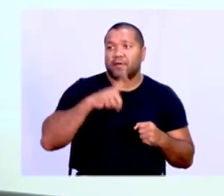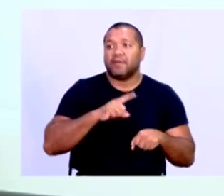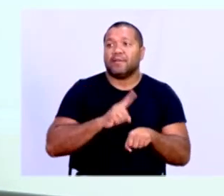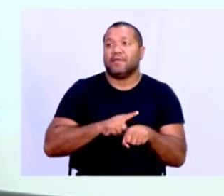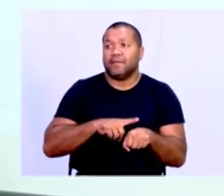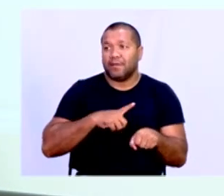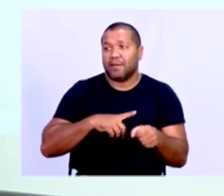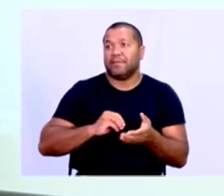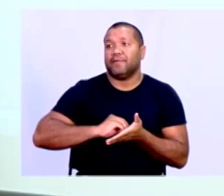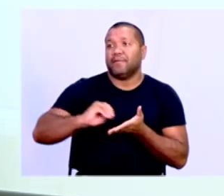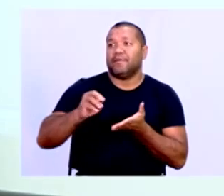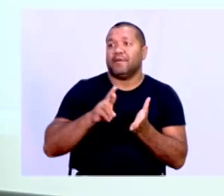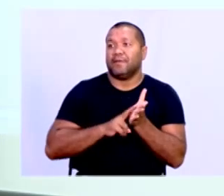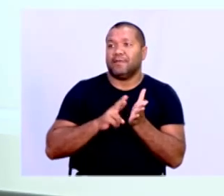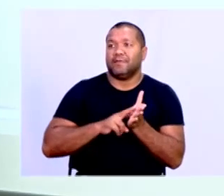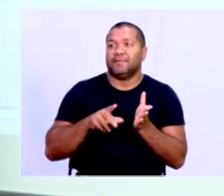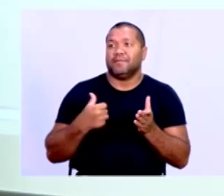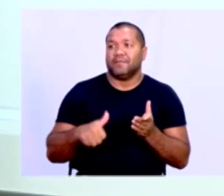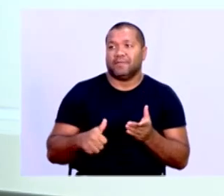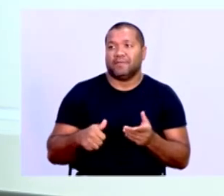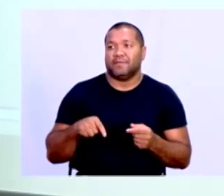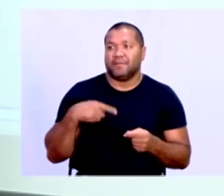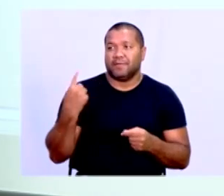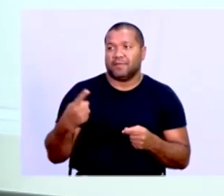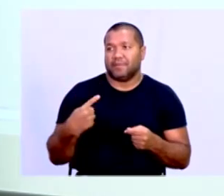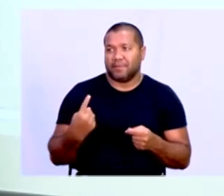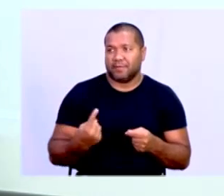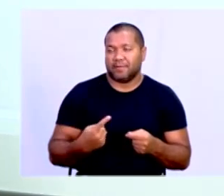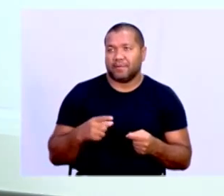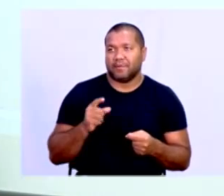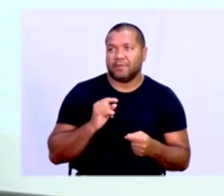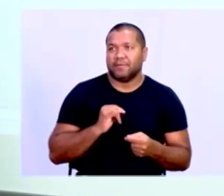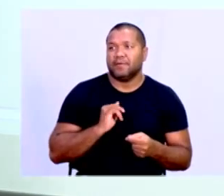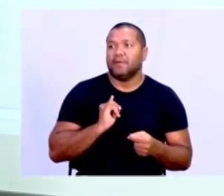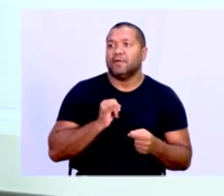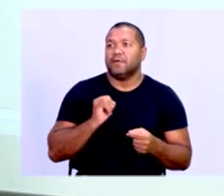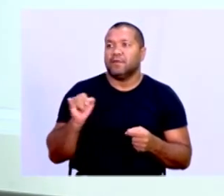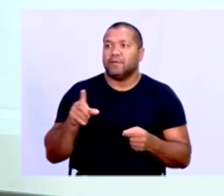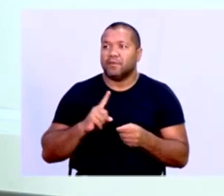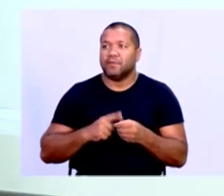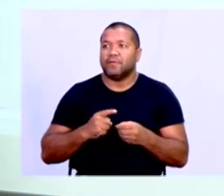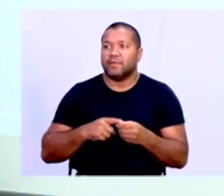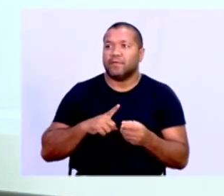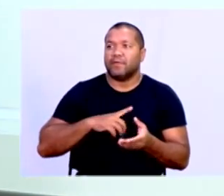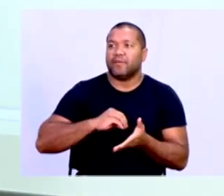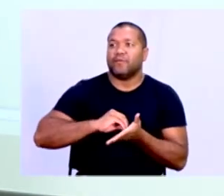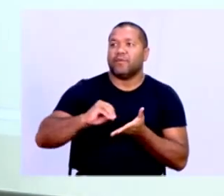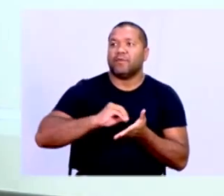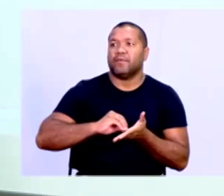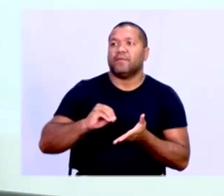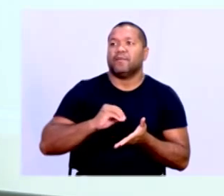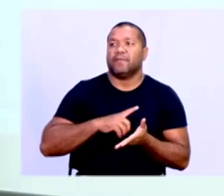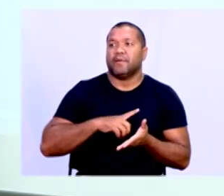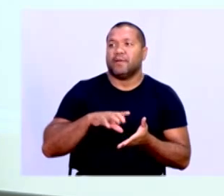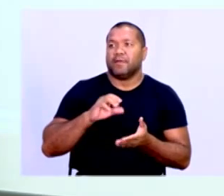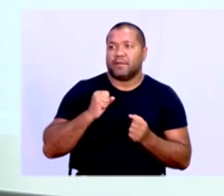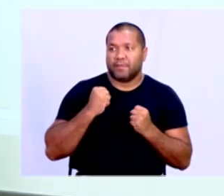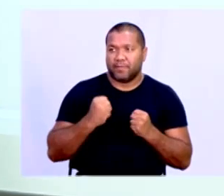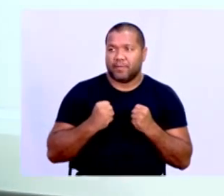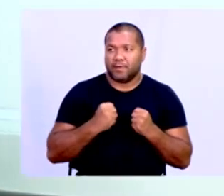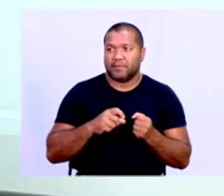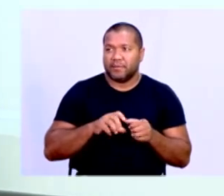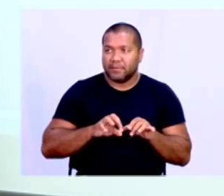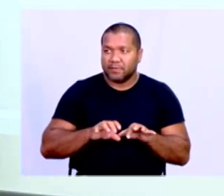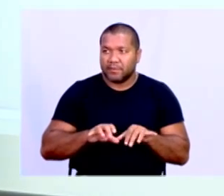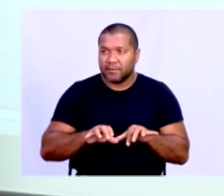de enviar a resposta de vocês aí nos polos. Enviem para o tutor para que ele possa